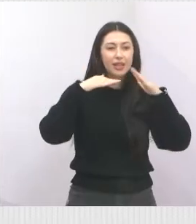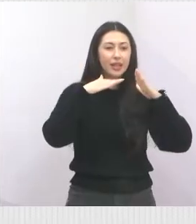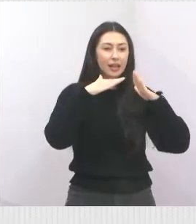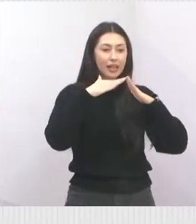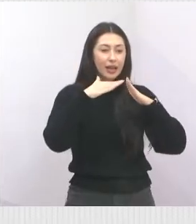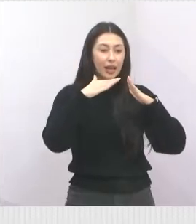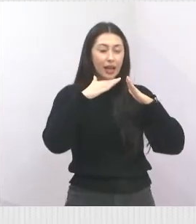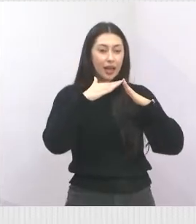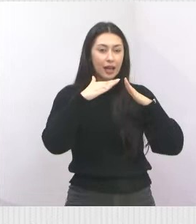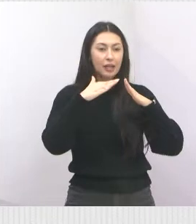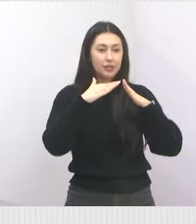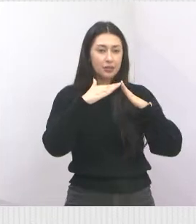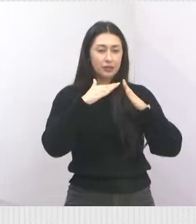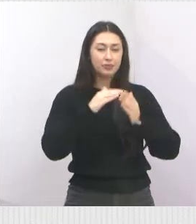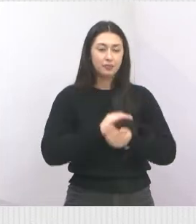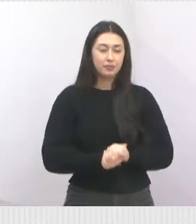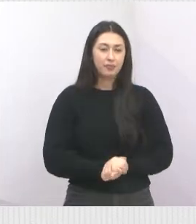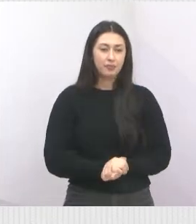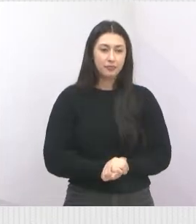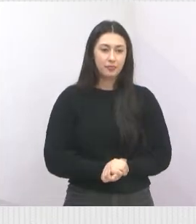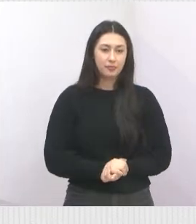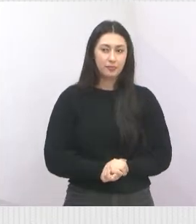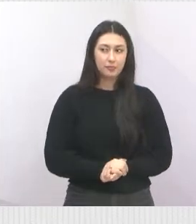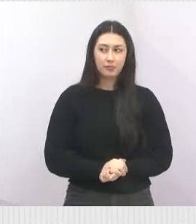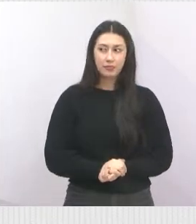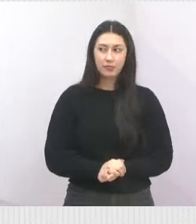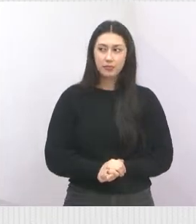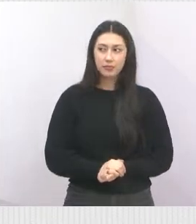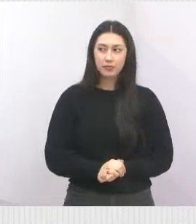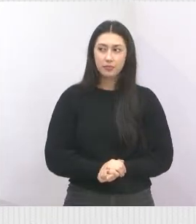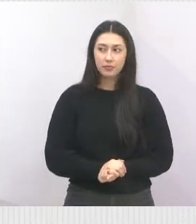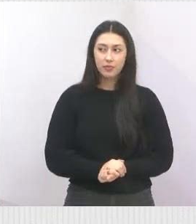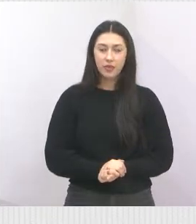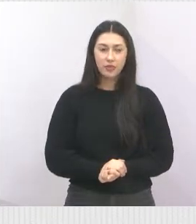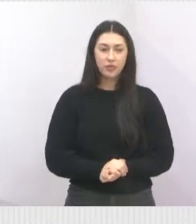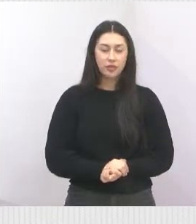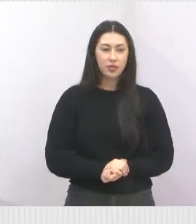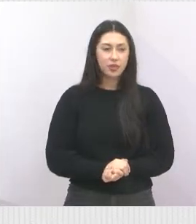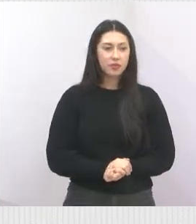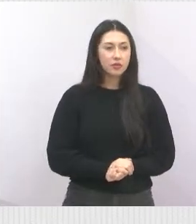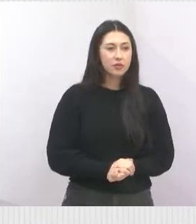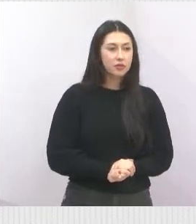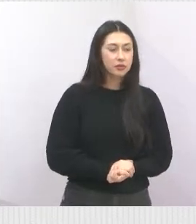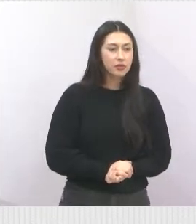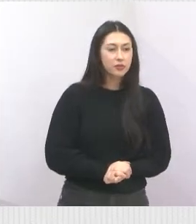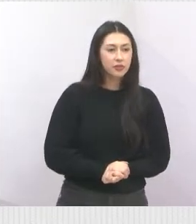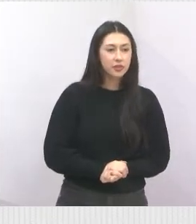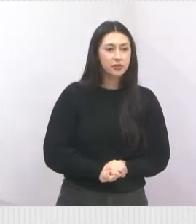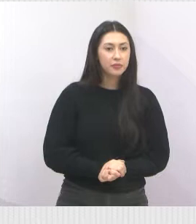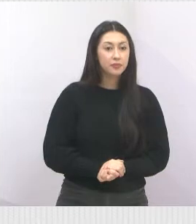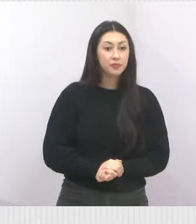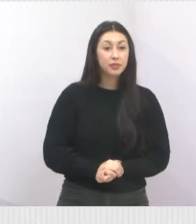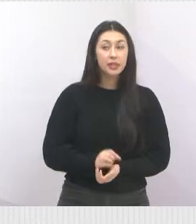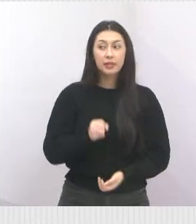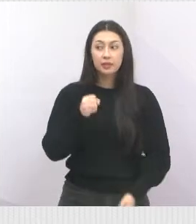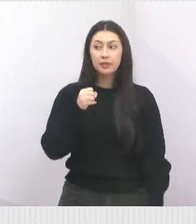ou familiar bom então você que tá passando por algum problema